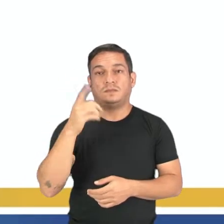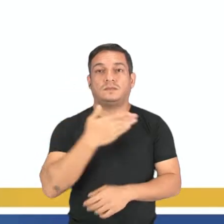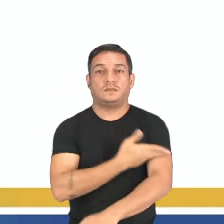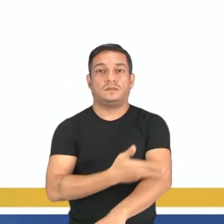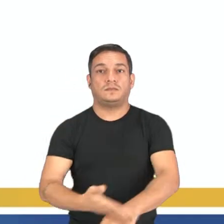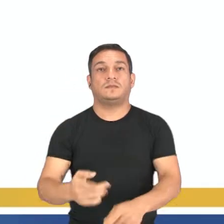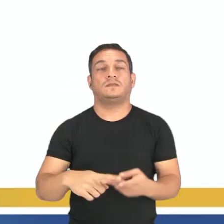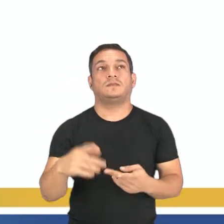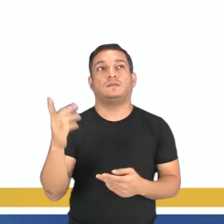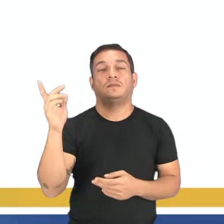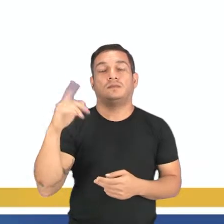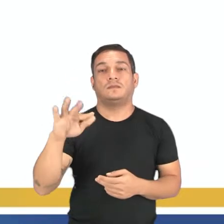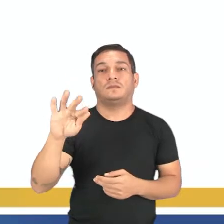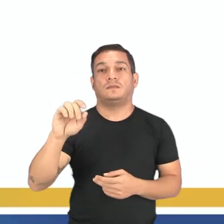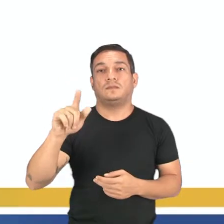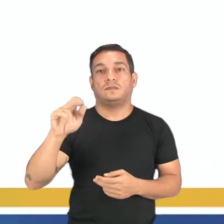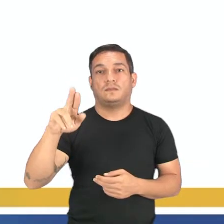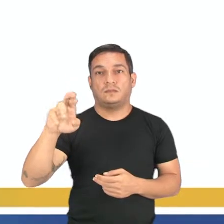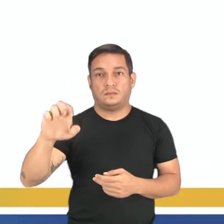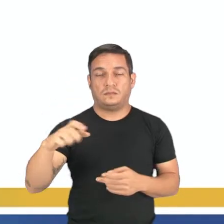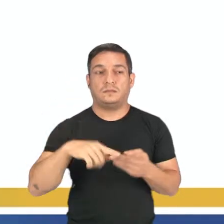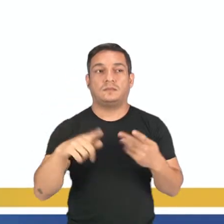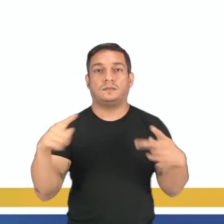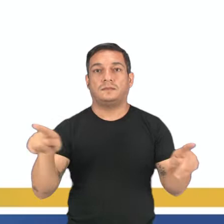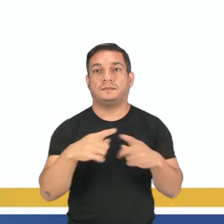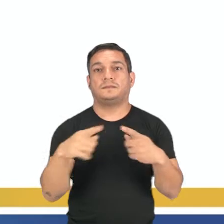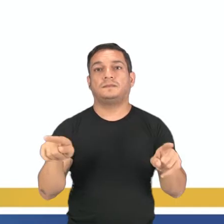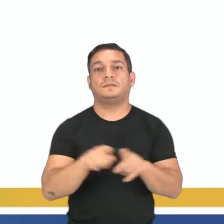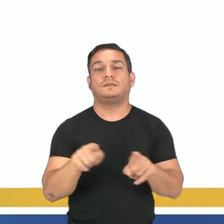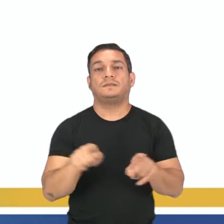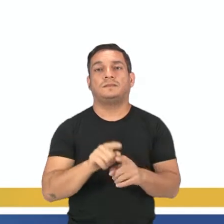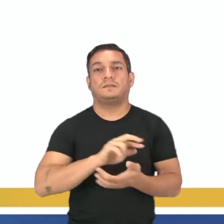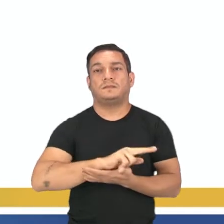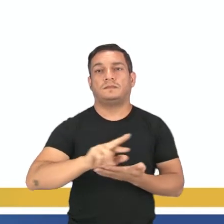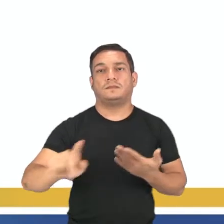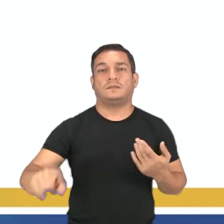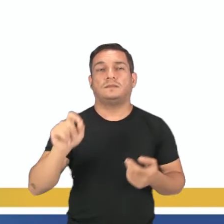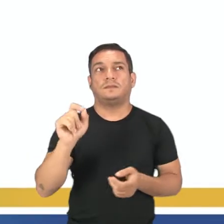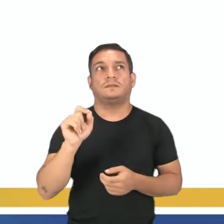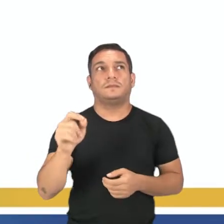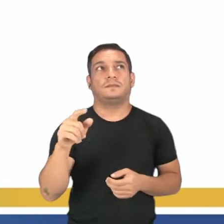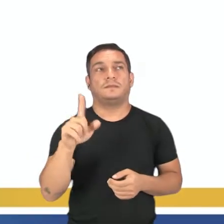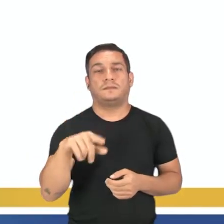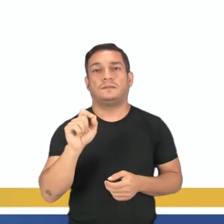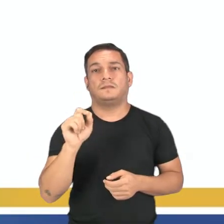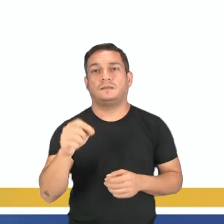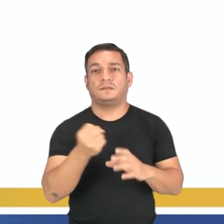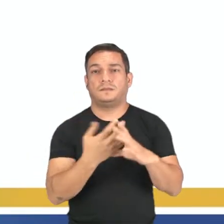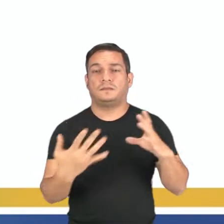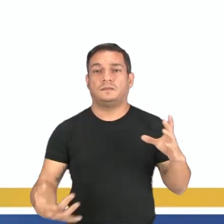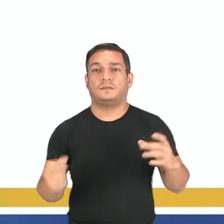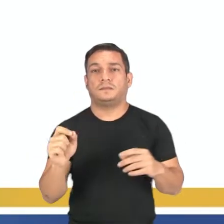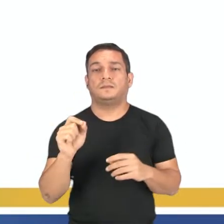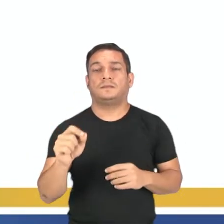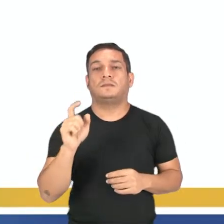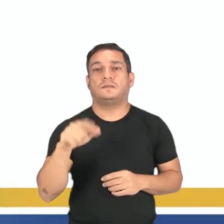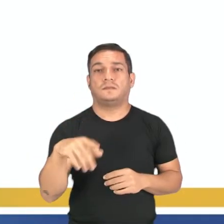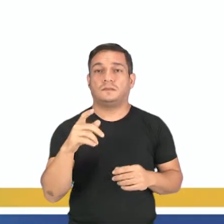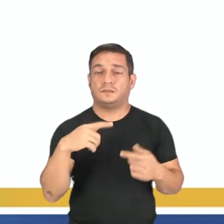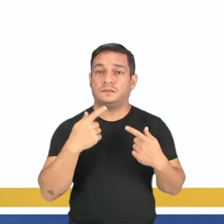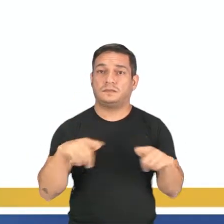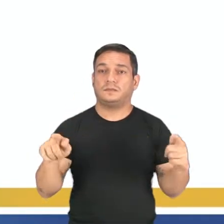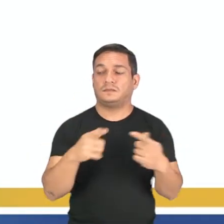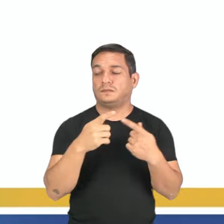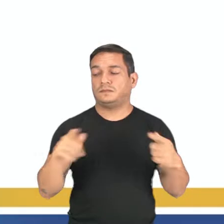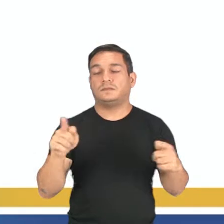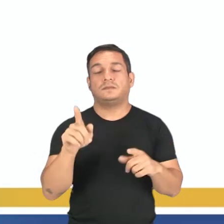o folclore, a música, nós temos várias músicas aí que são bem características, né, que quando toca